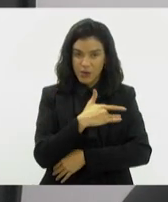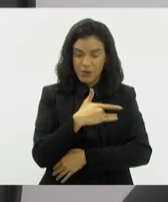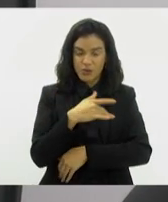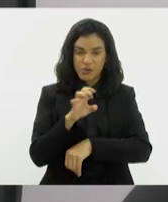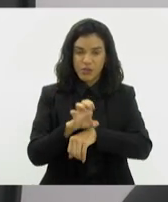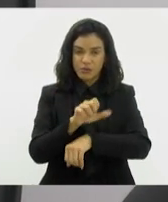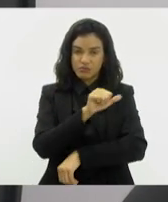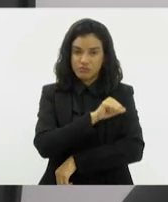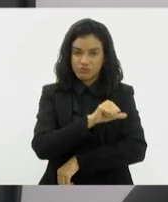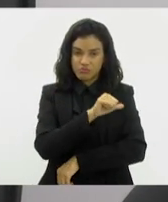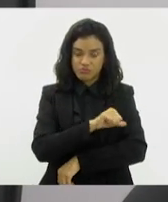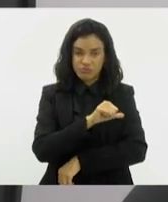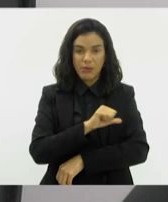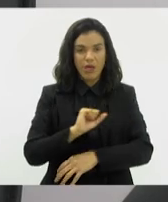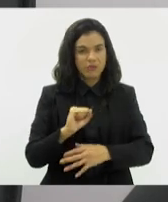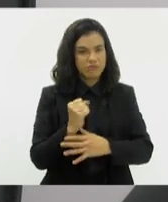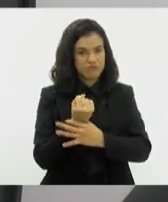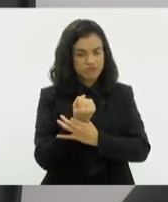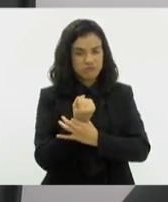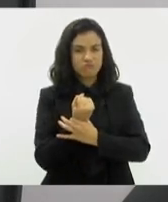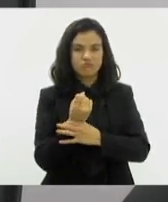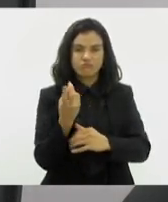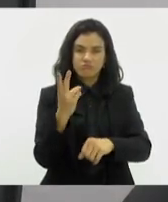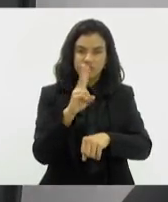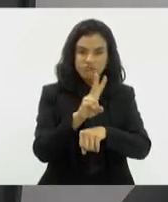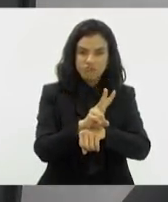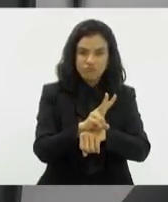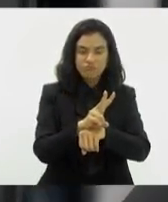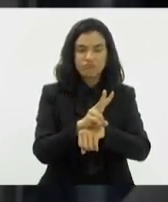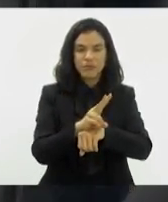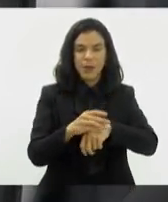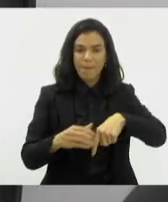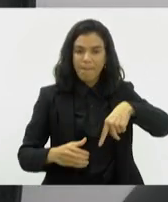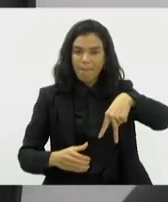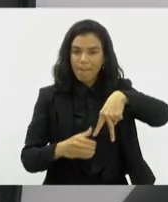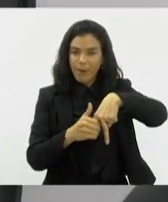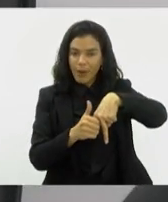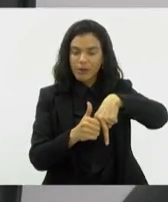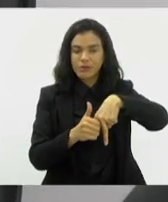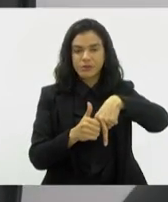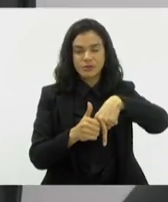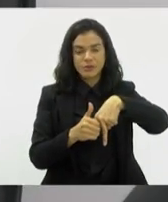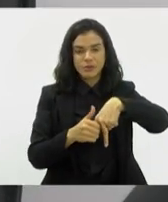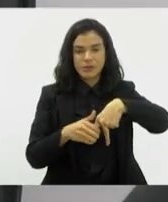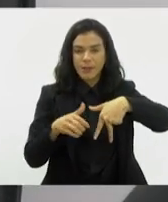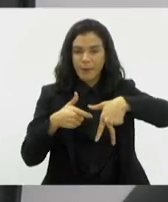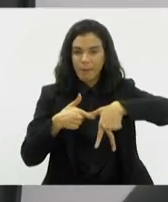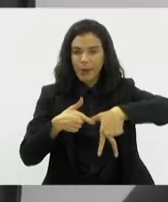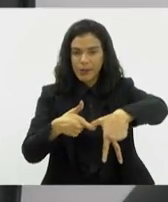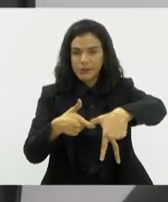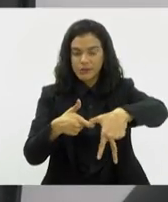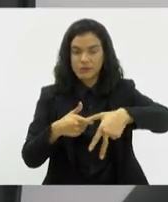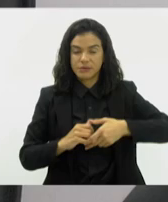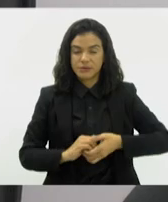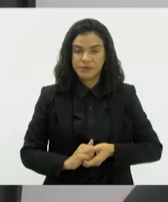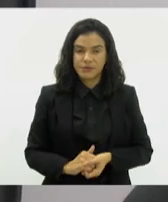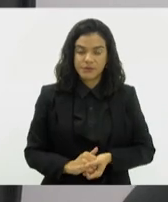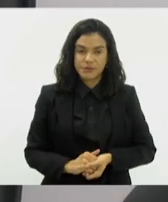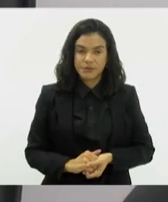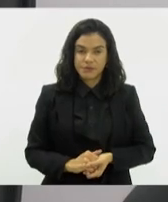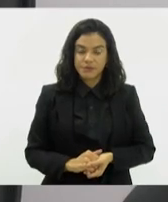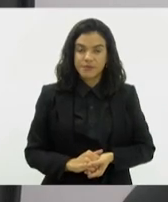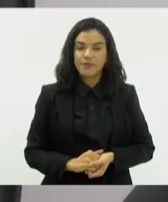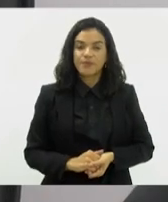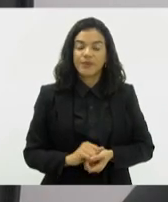de Janeiro a assegurar a cobertura de órtese e prótese na forma que menciono. A